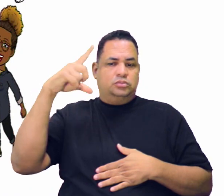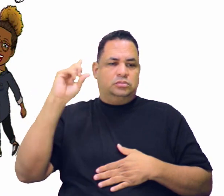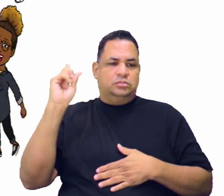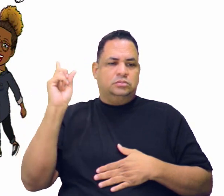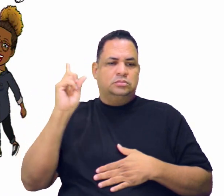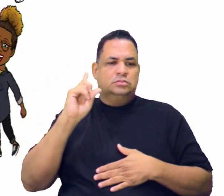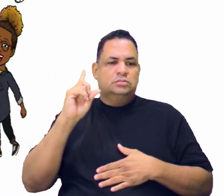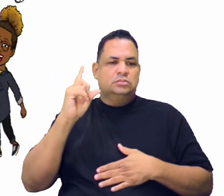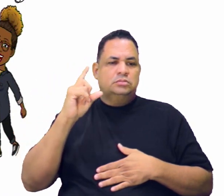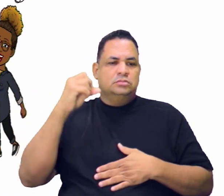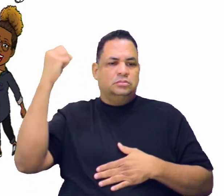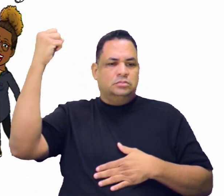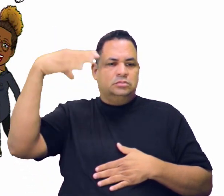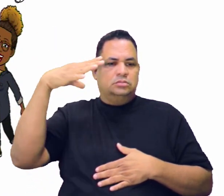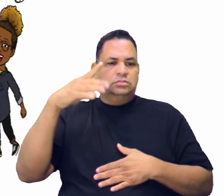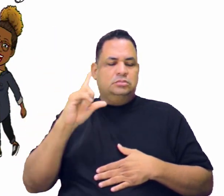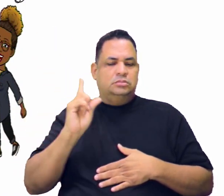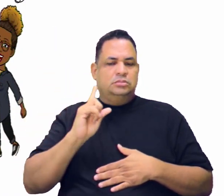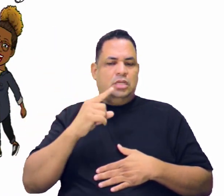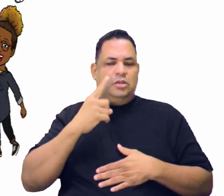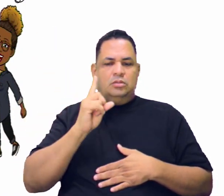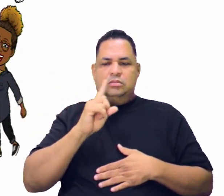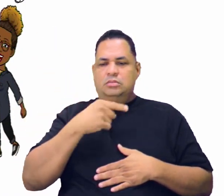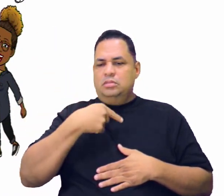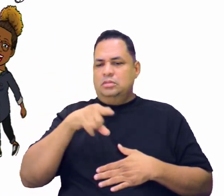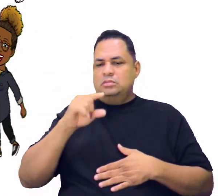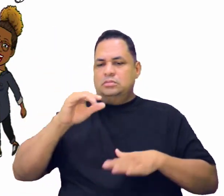esse se pelo caso.